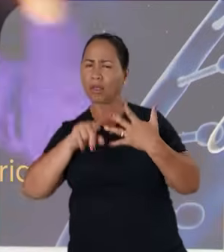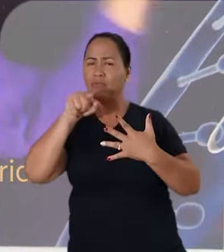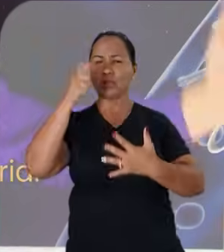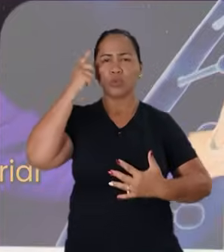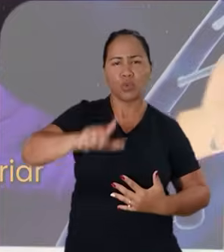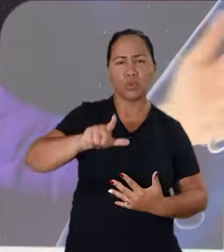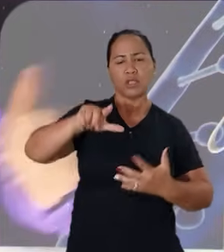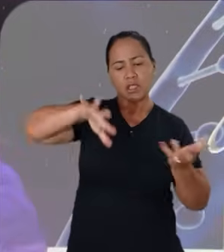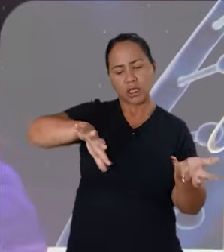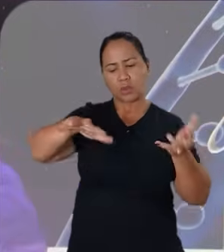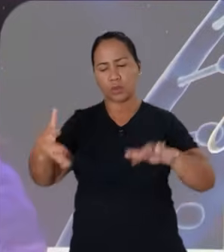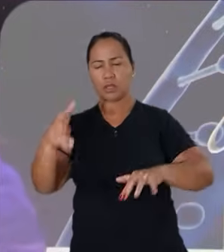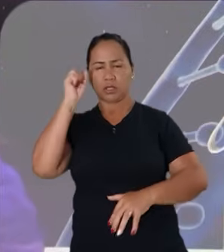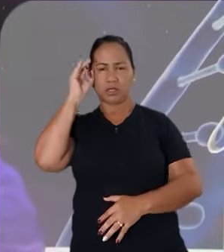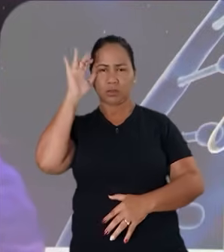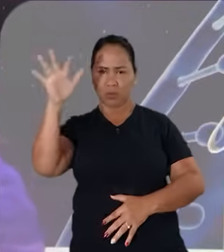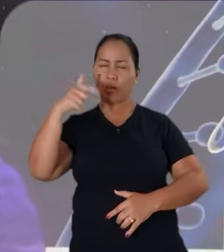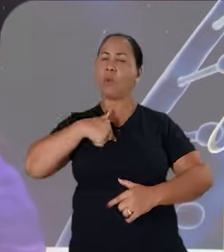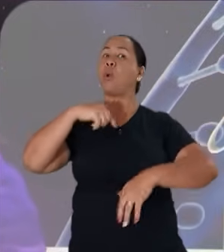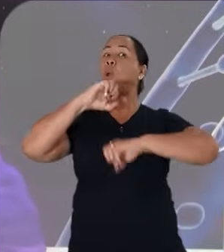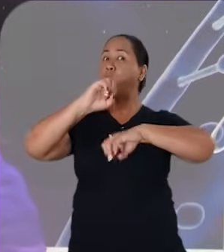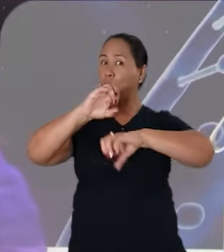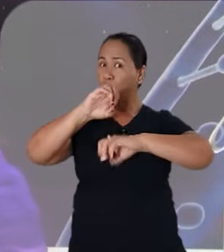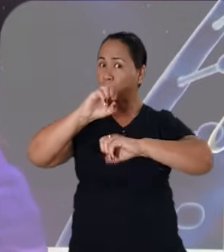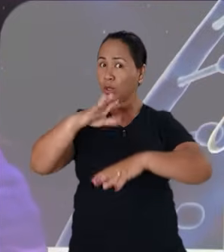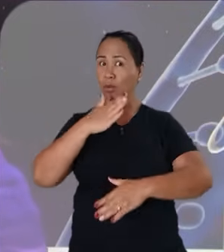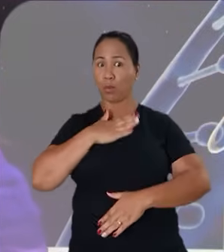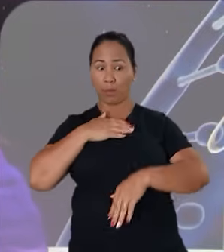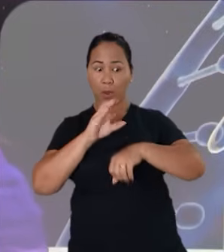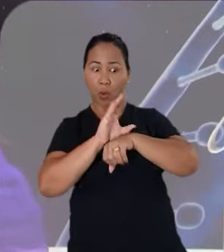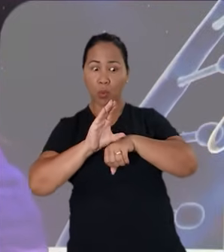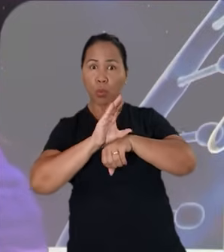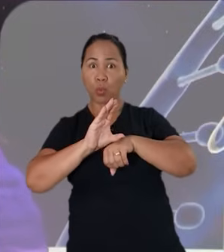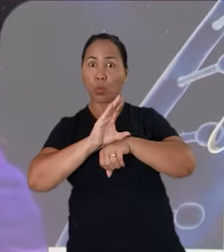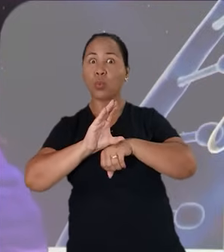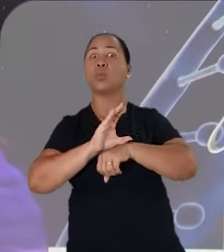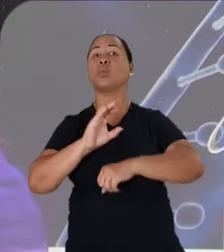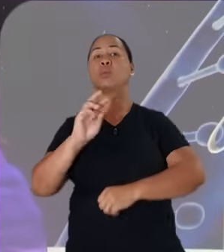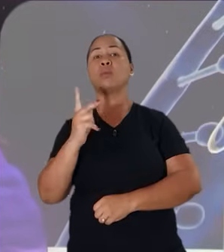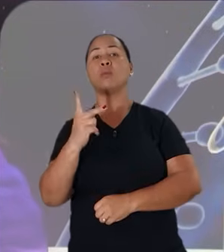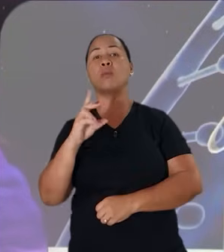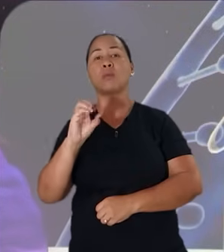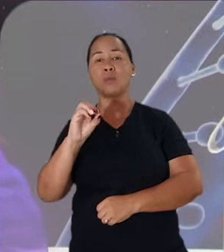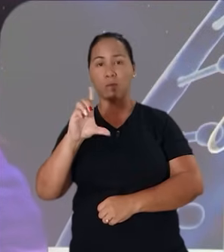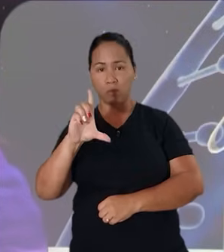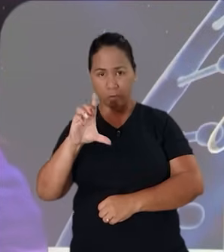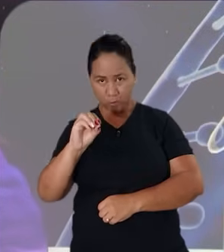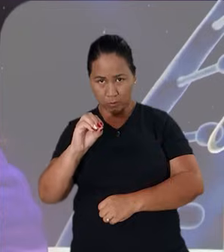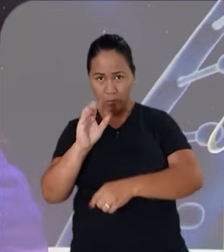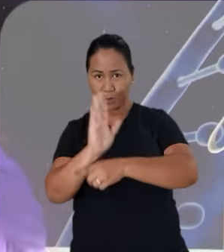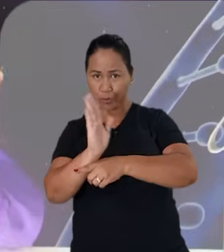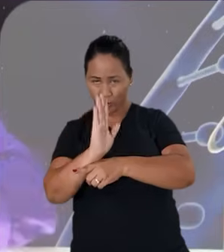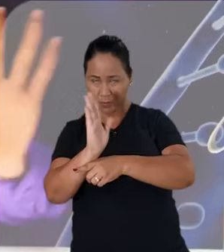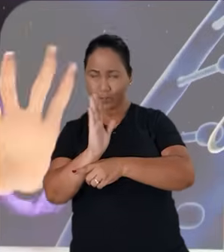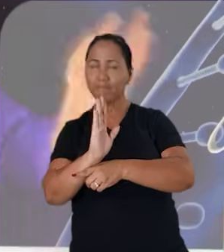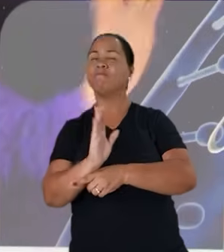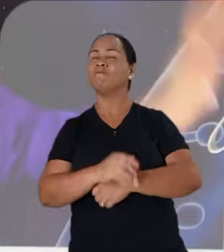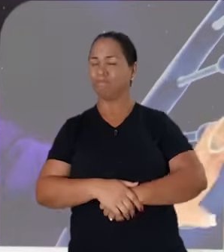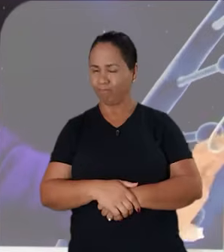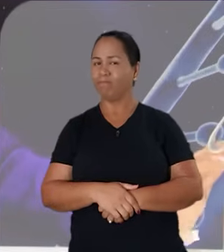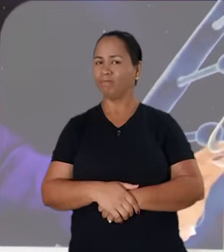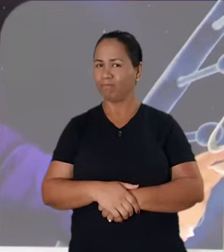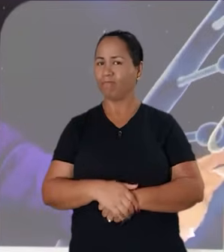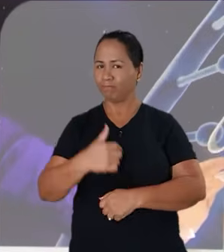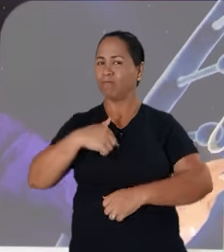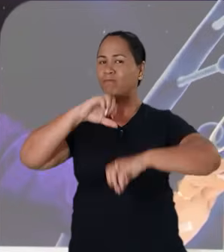são mais de 80. Eu ensino em Holocine 5. No Holocine você vai aprender